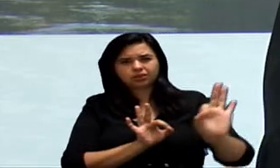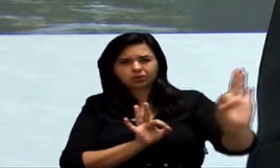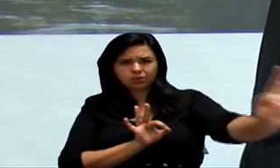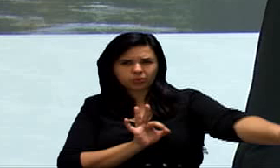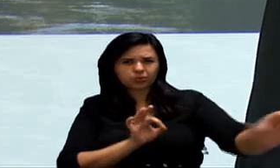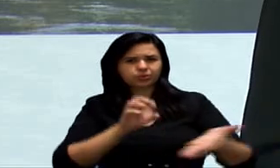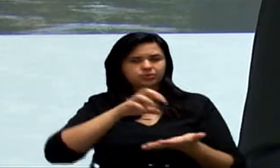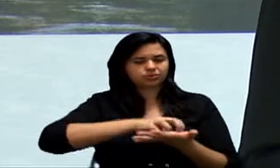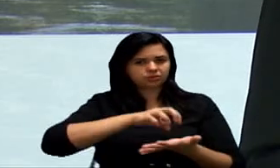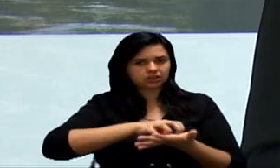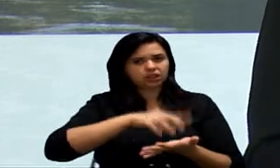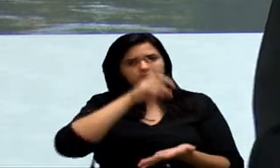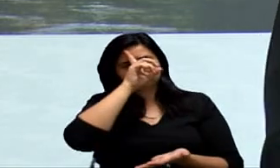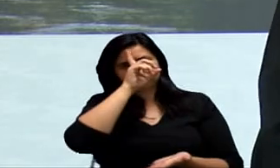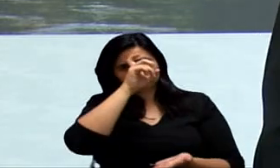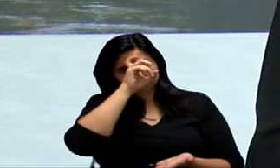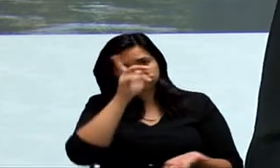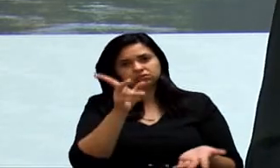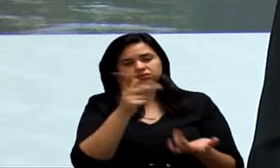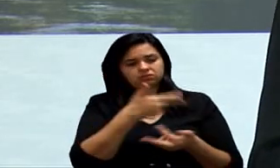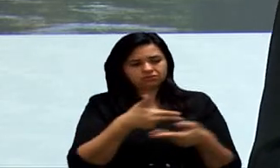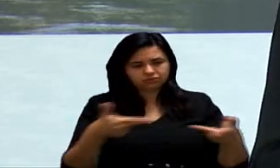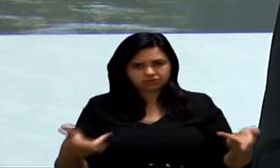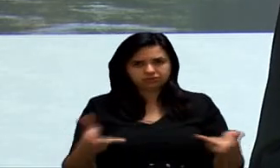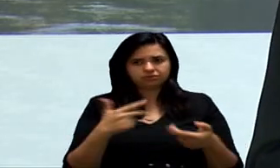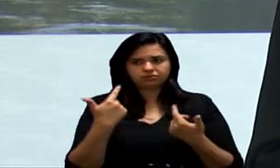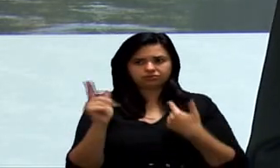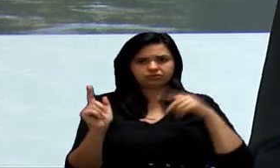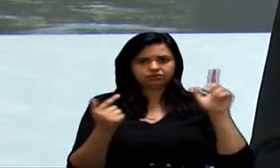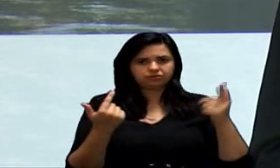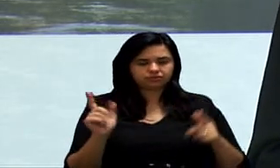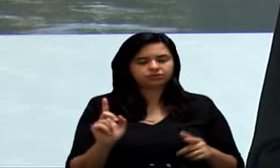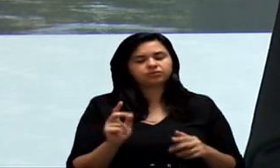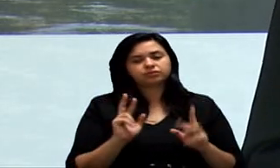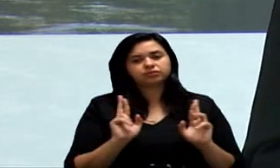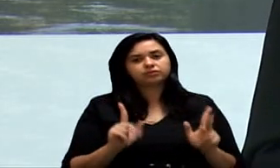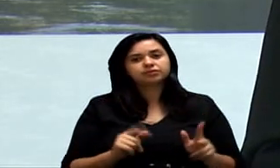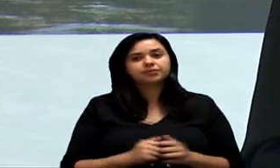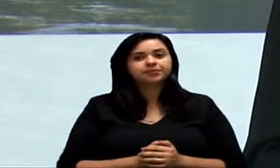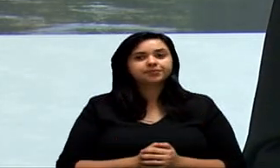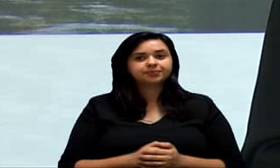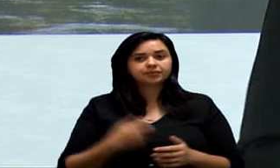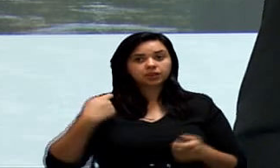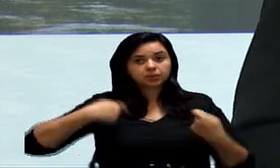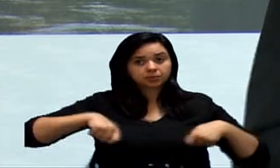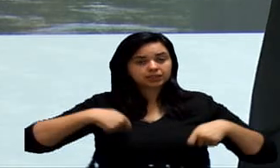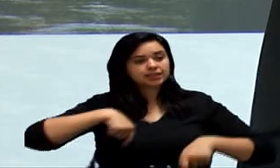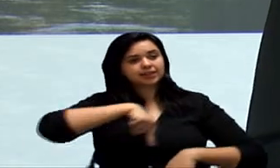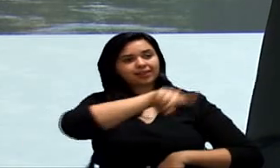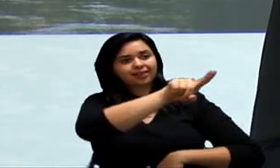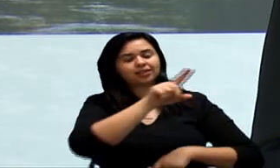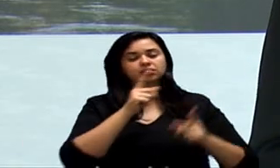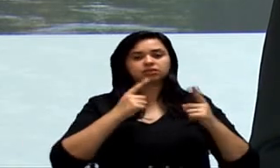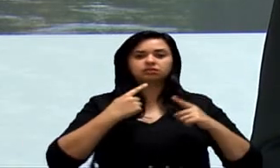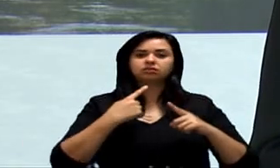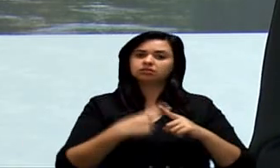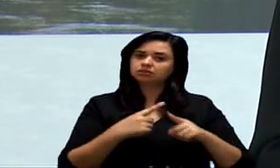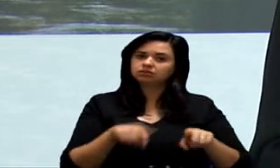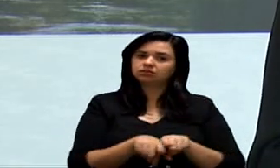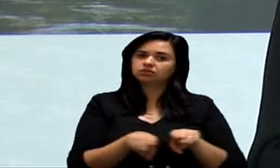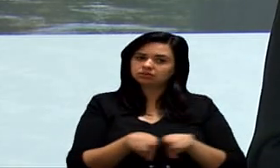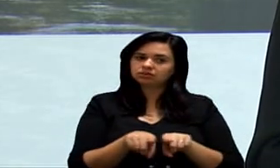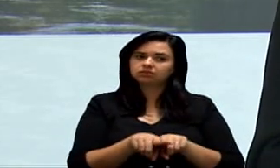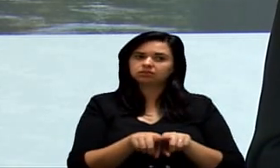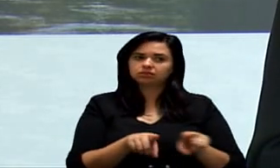dos PA, onde a gente tem o tratamento, das UBS, onde tem o tratamento. Então, a gente tem que levar para aquela região onde há uma necessidade